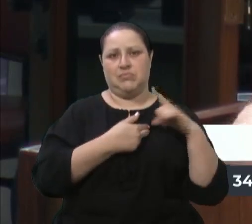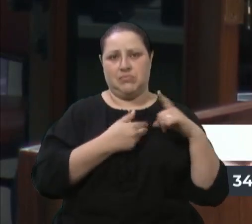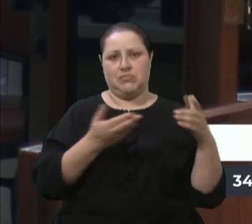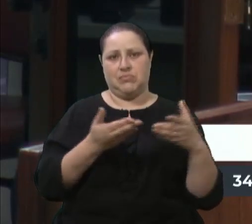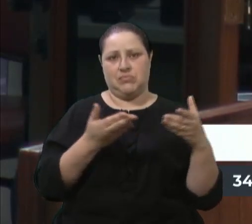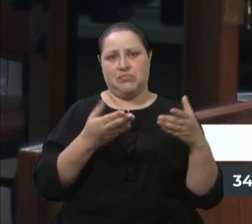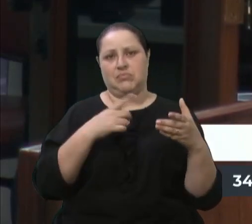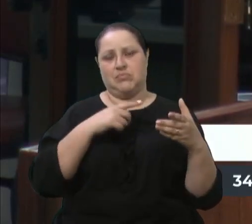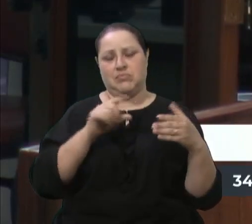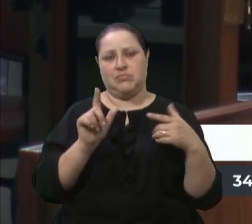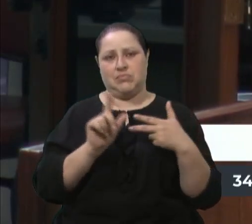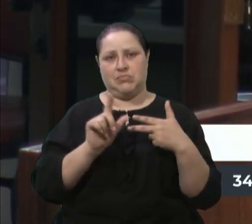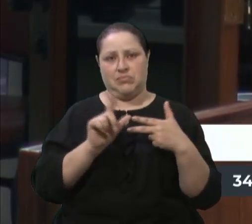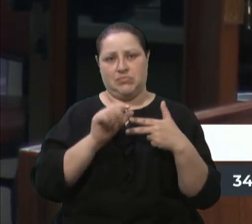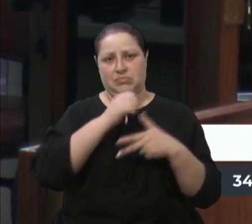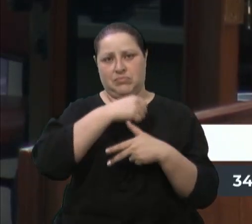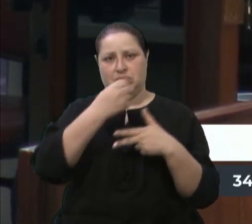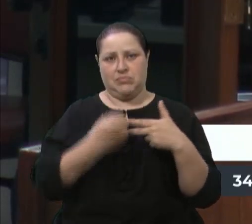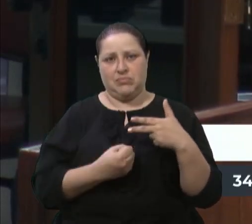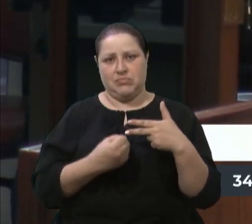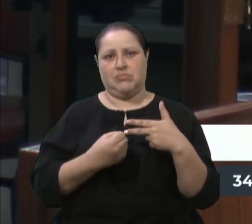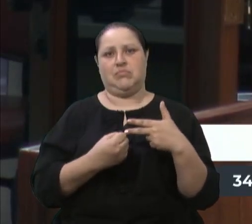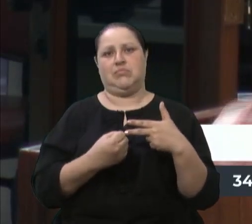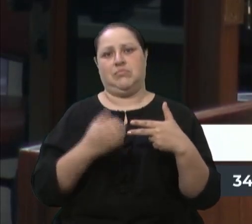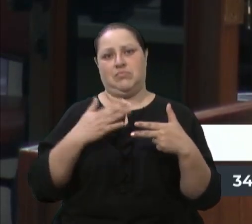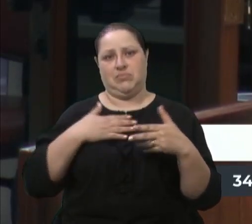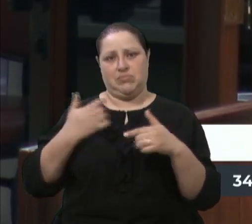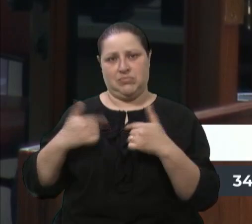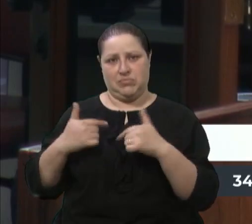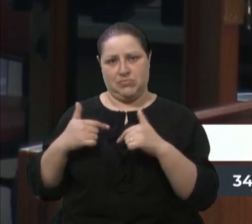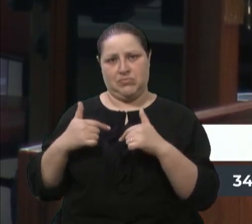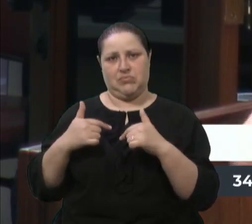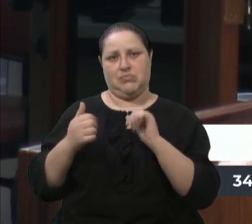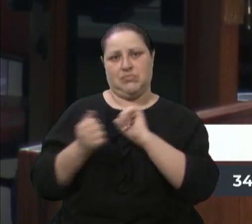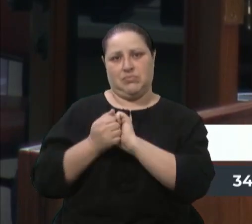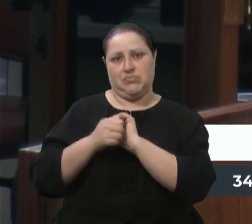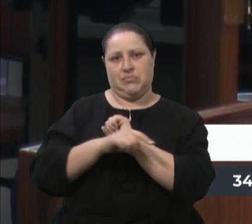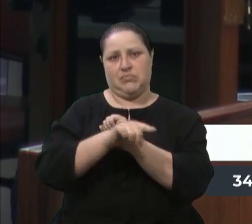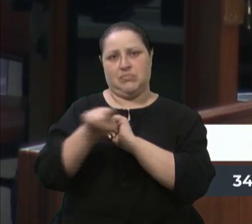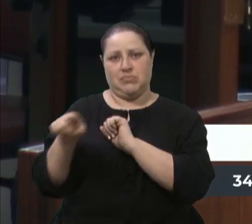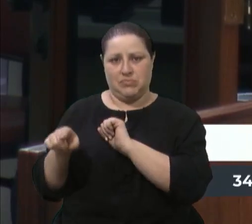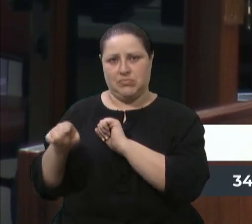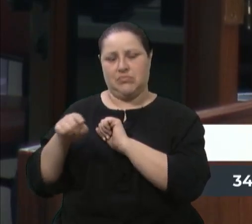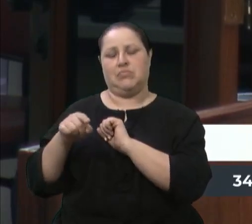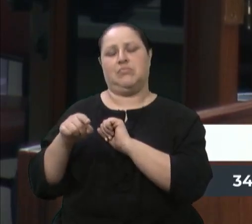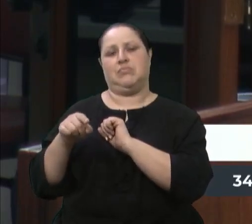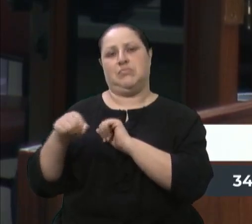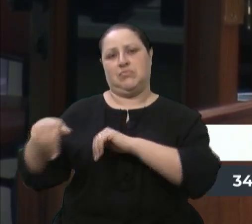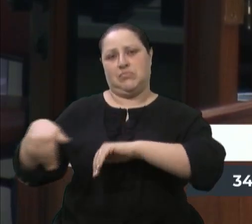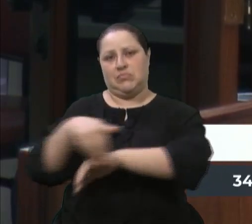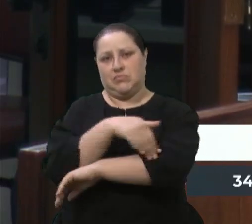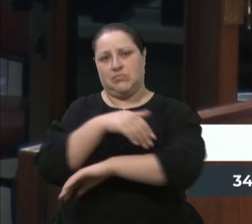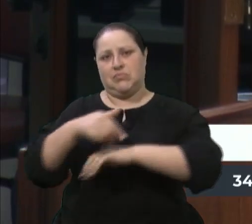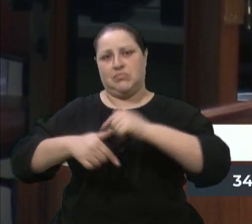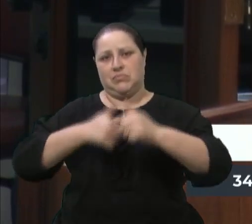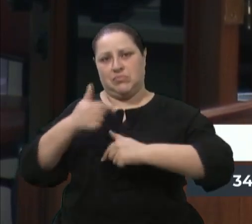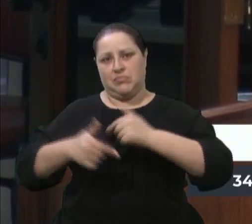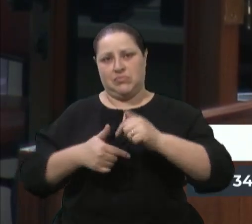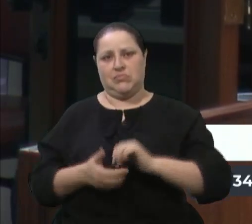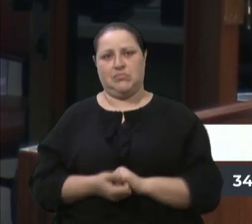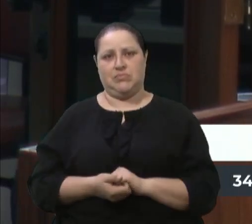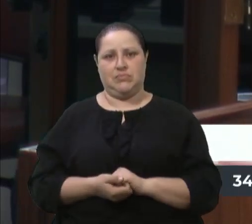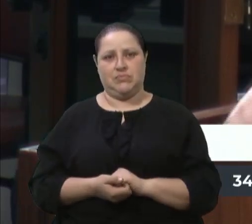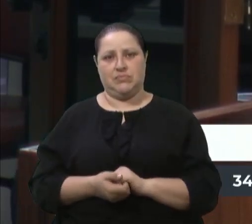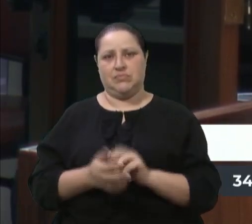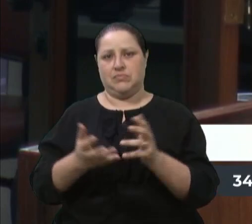poder legislativo dessa casa, através do meu mandato, junto com vocês lá na rua fazendo o seu trabalho. Mas gostaria